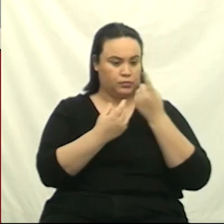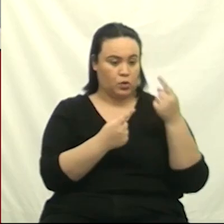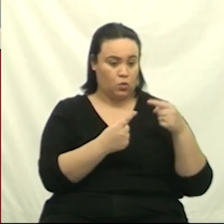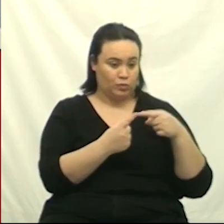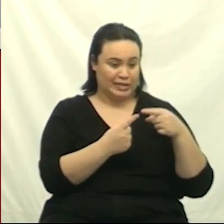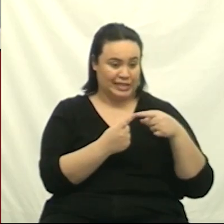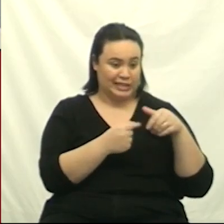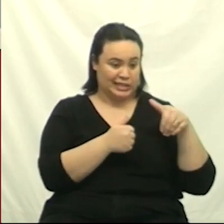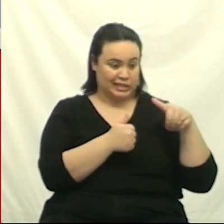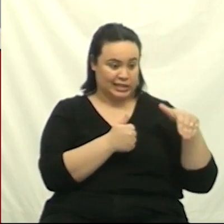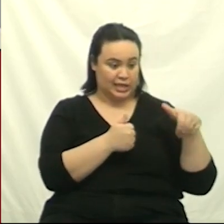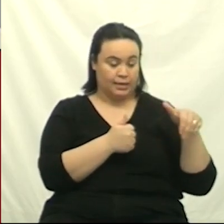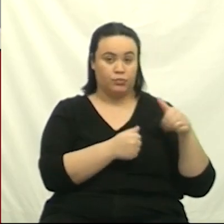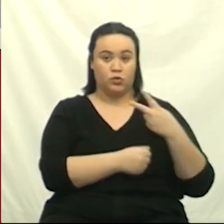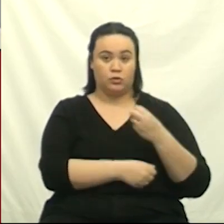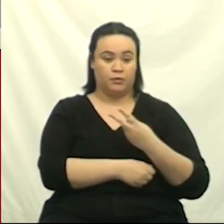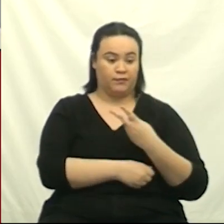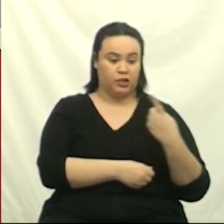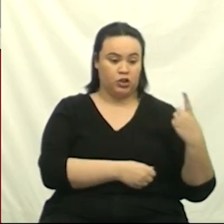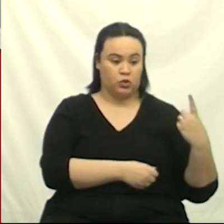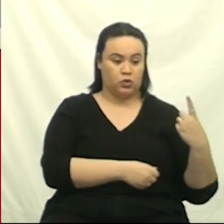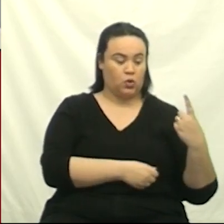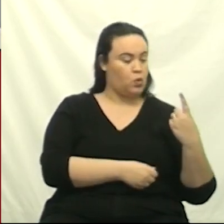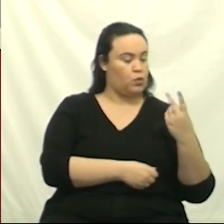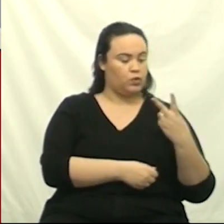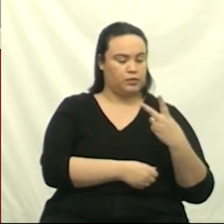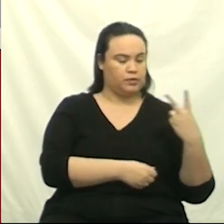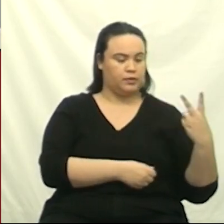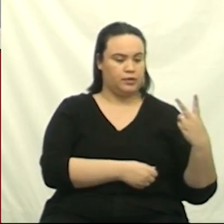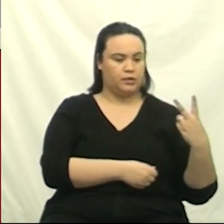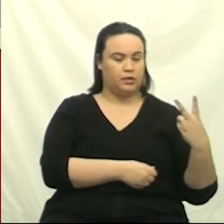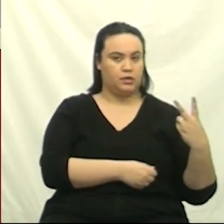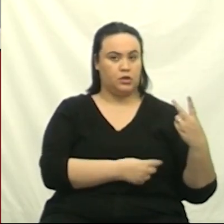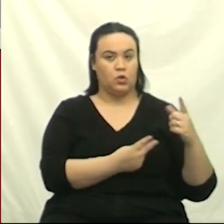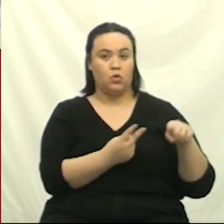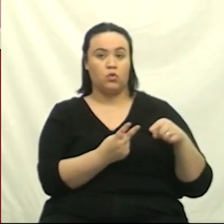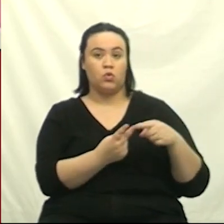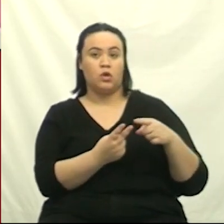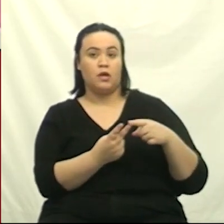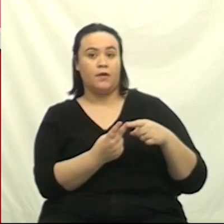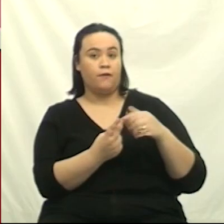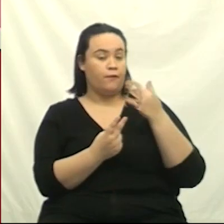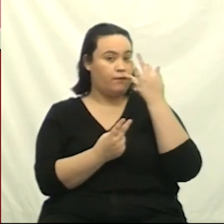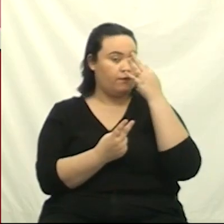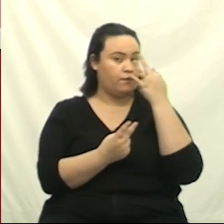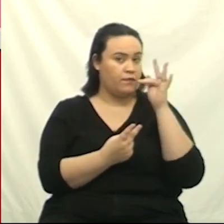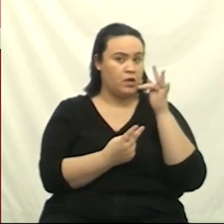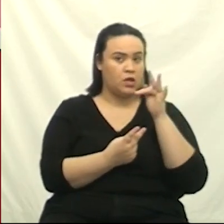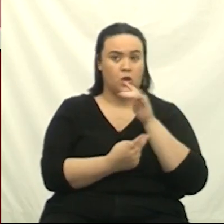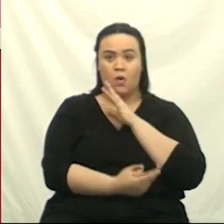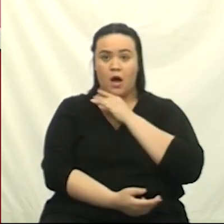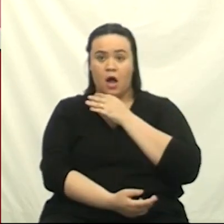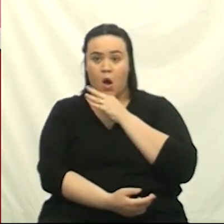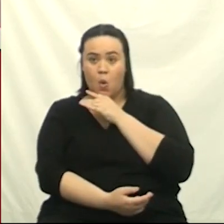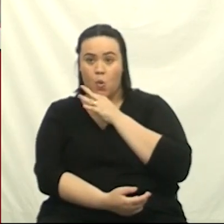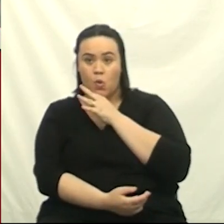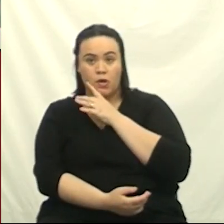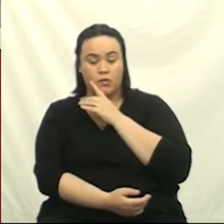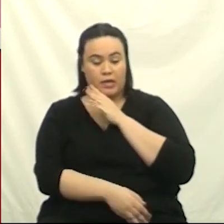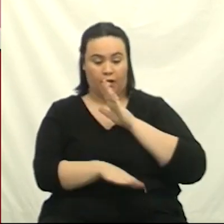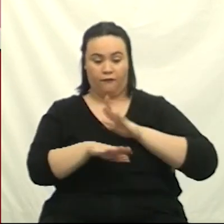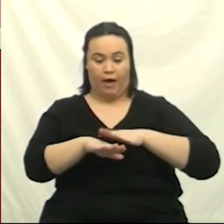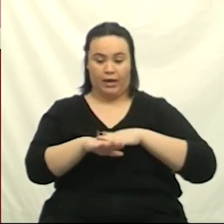setembro de 2022 o outro em fevereiro de 2022 o pior o ruim não é não ter sido